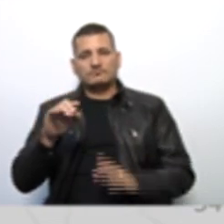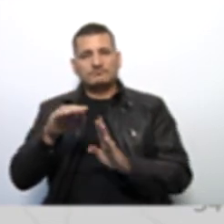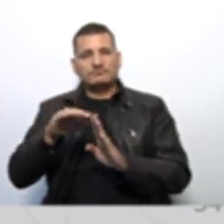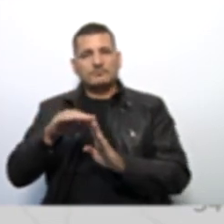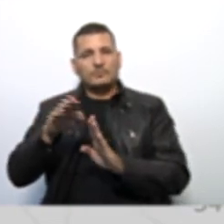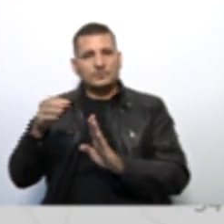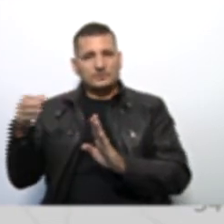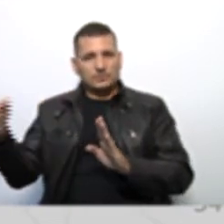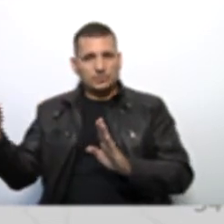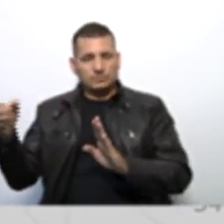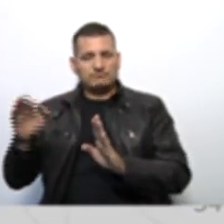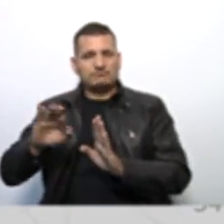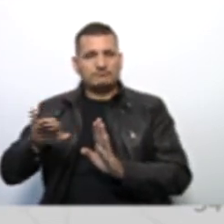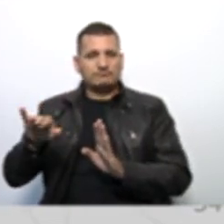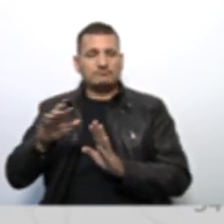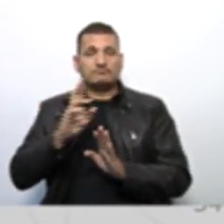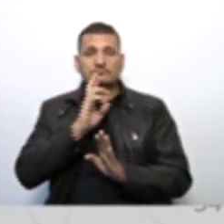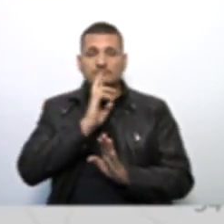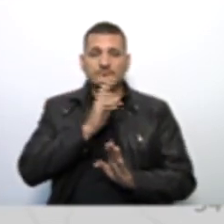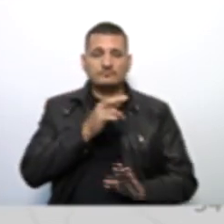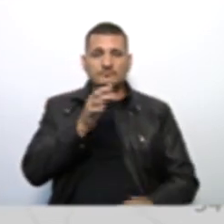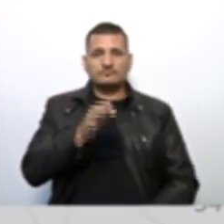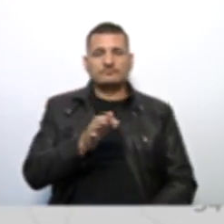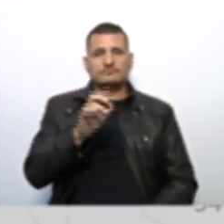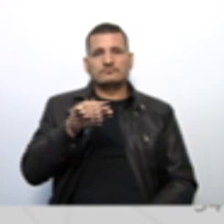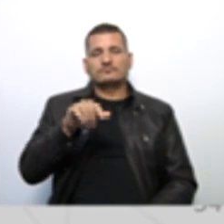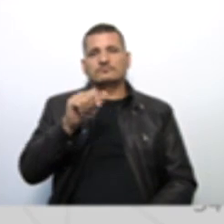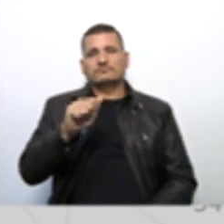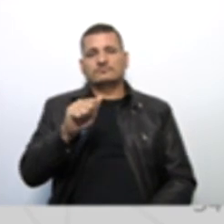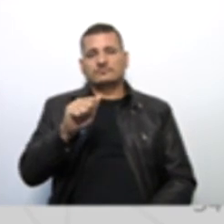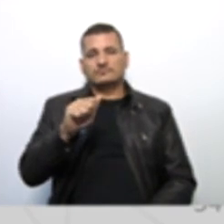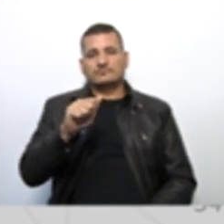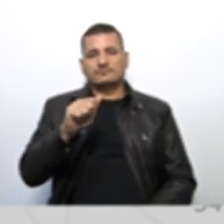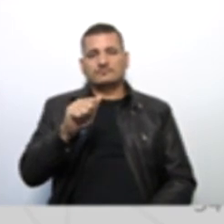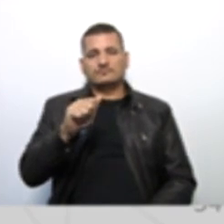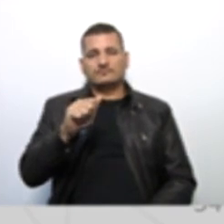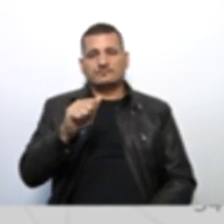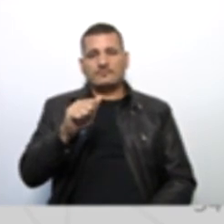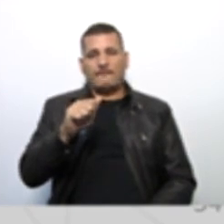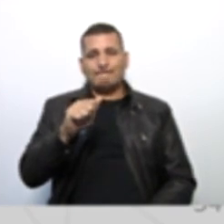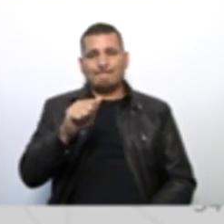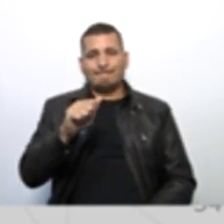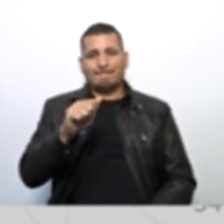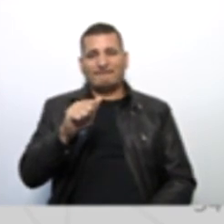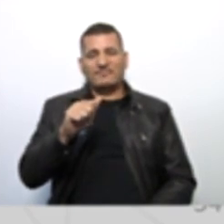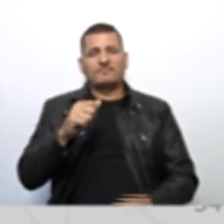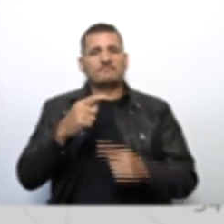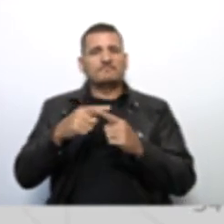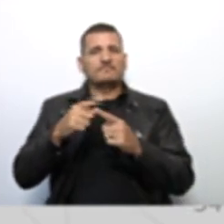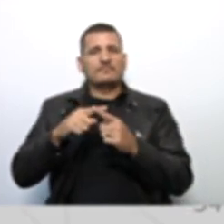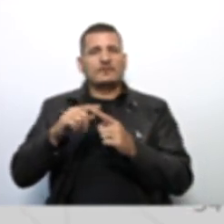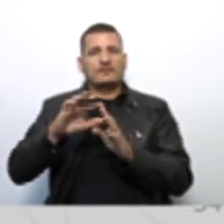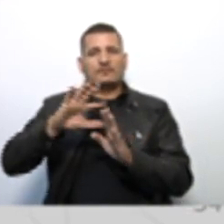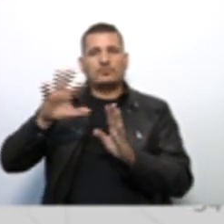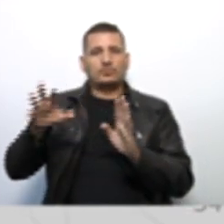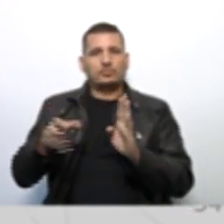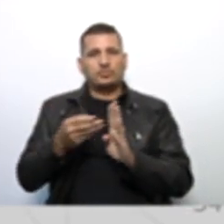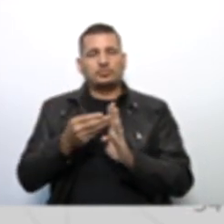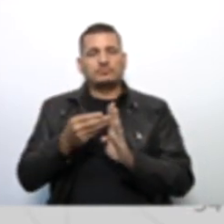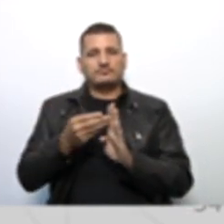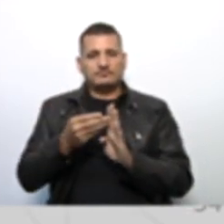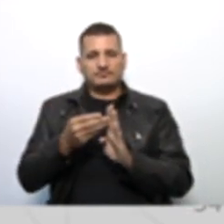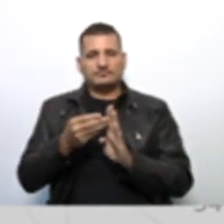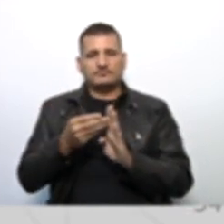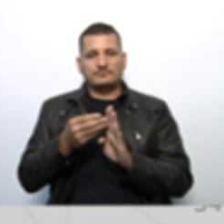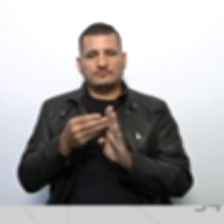A resposta correta seria a letra A. Porque as demais aqui eu poderia incluir tudo, pessoal. Certo? Ou